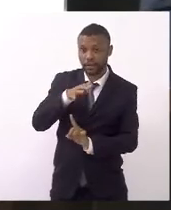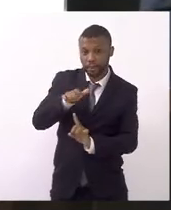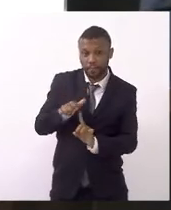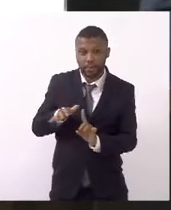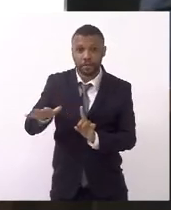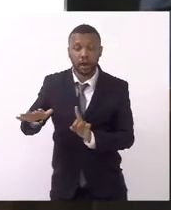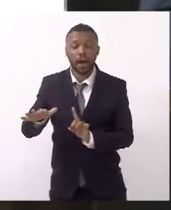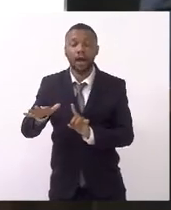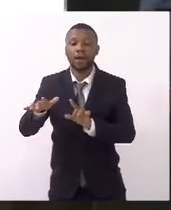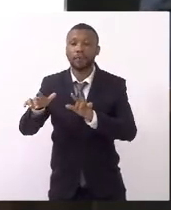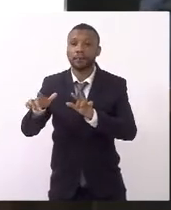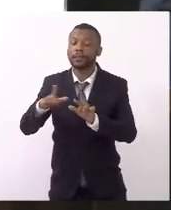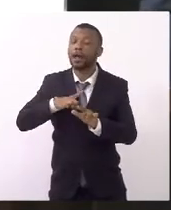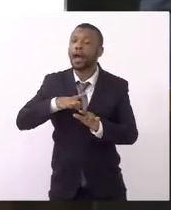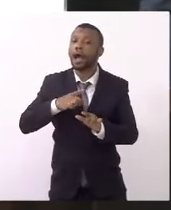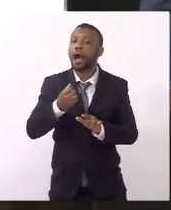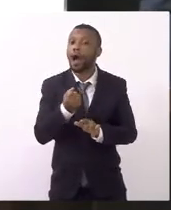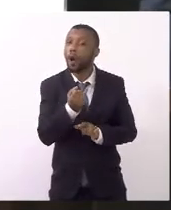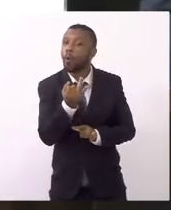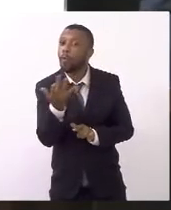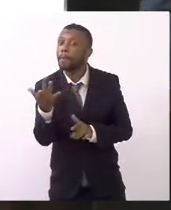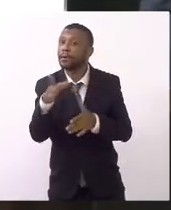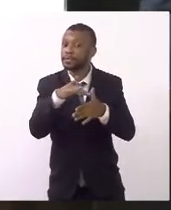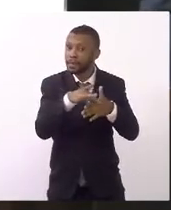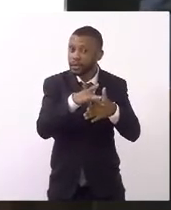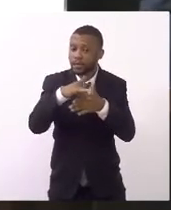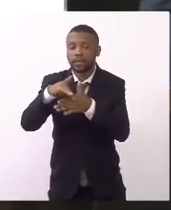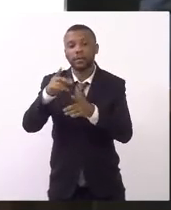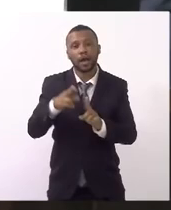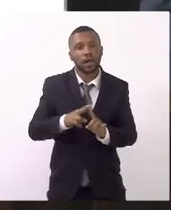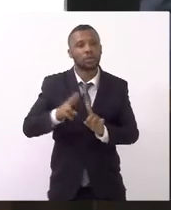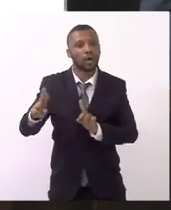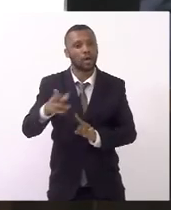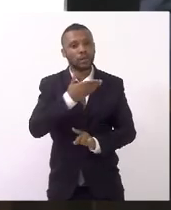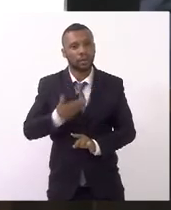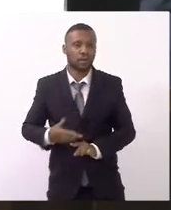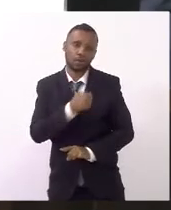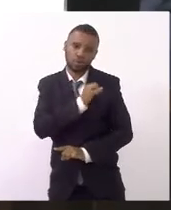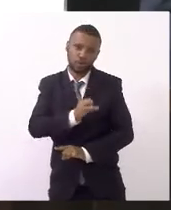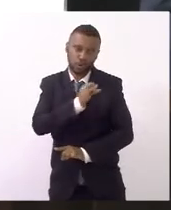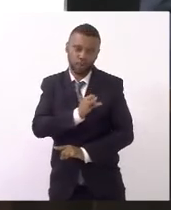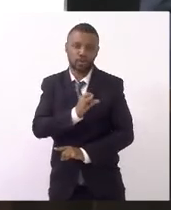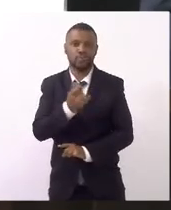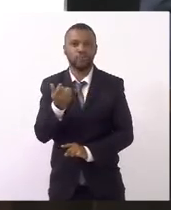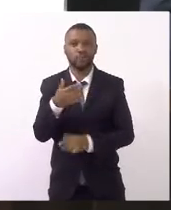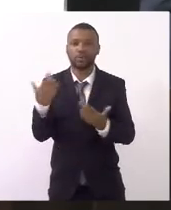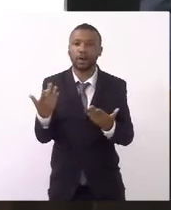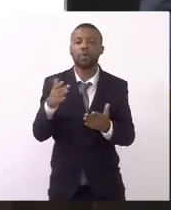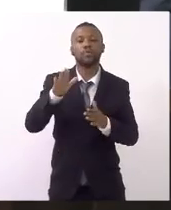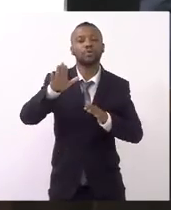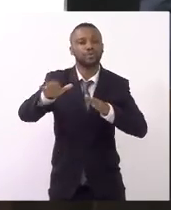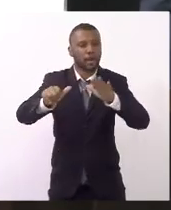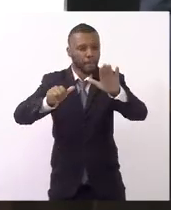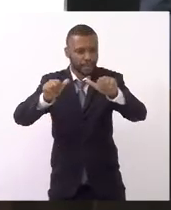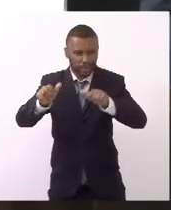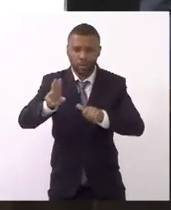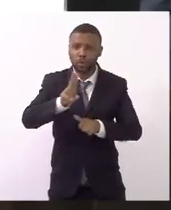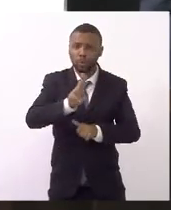mandato algumas religiões lideranças religiosas do nosso Estado Faria chamada